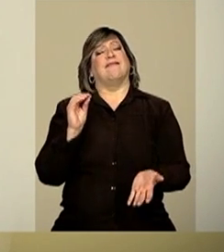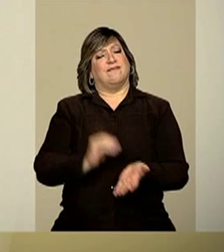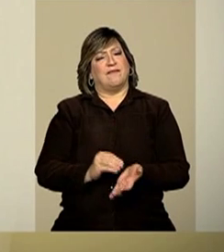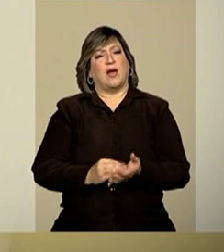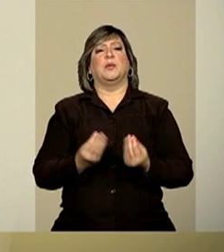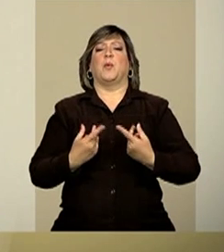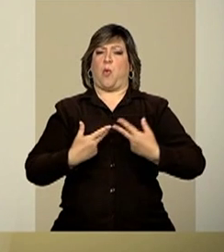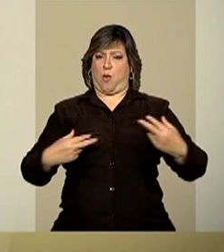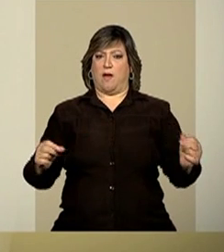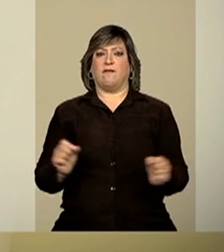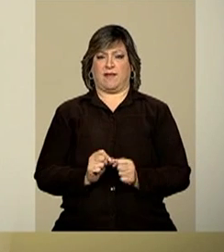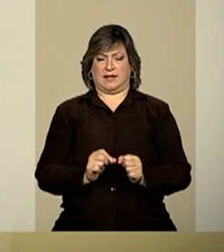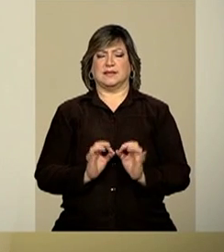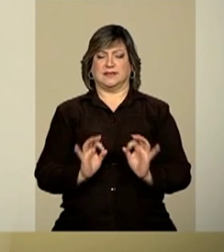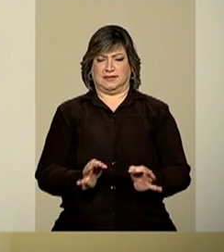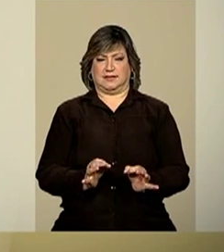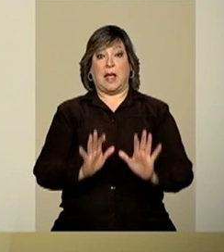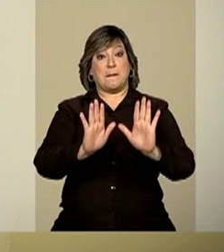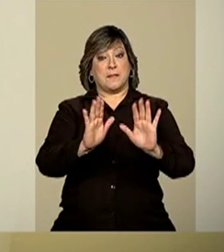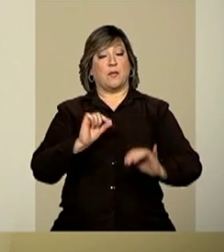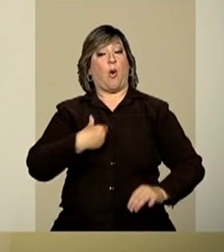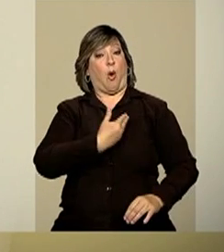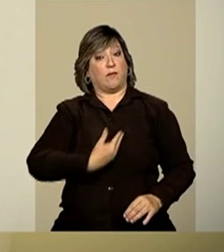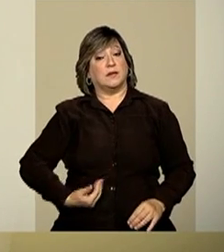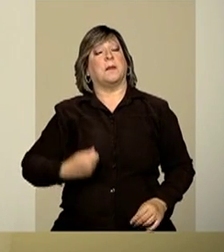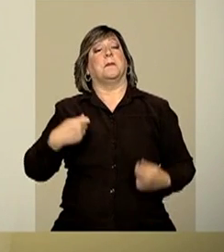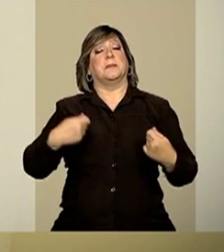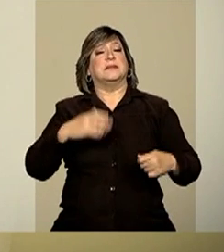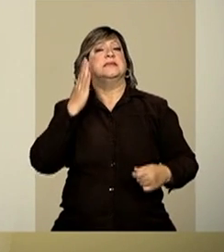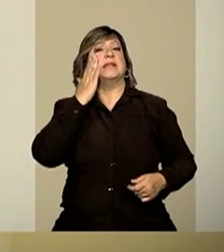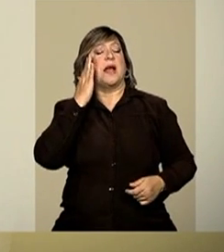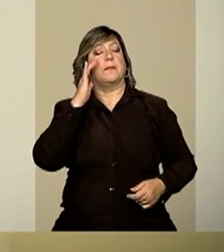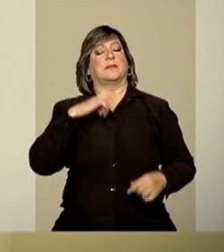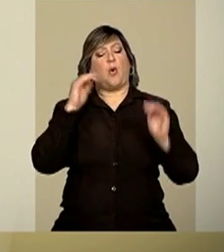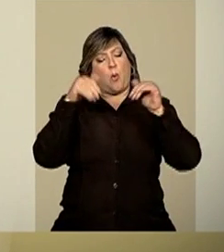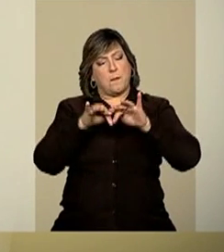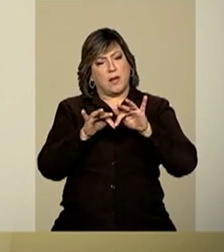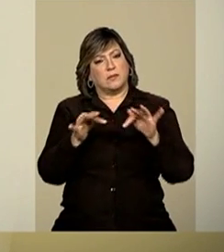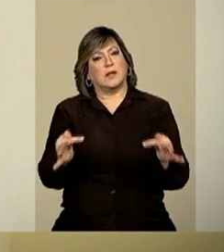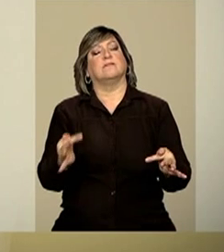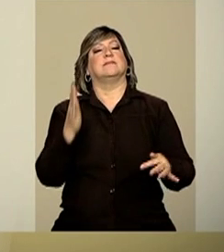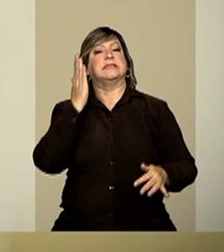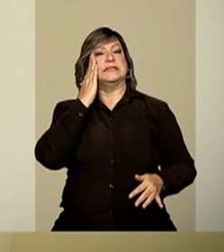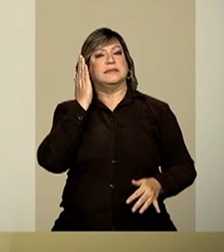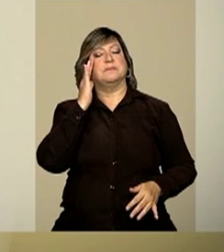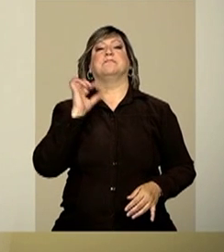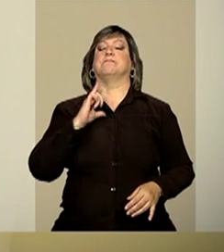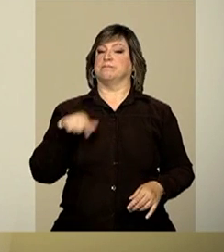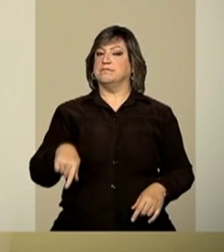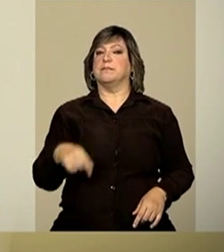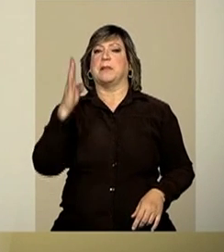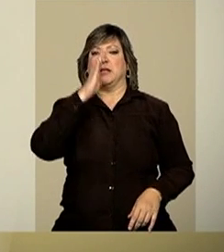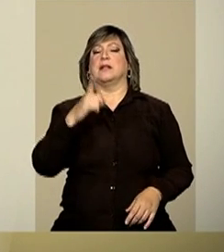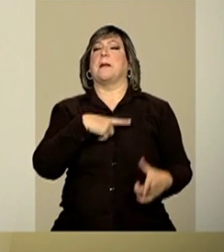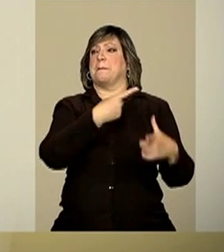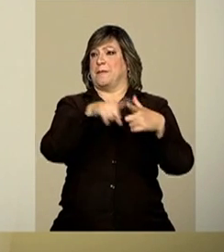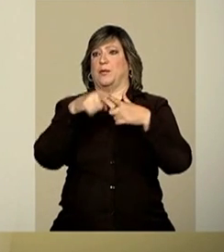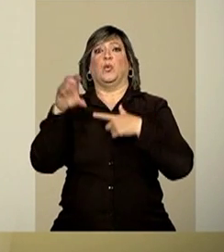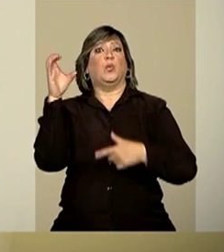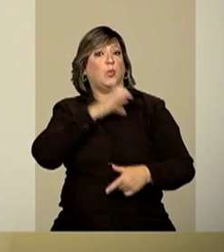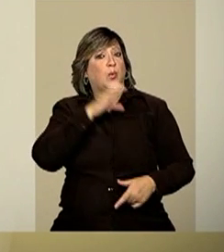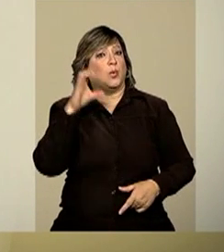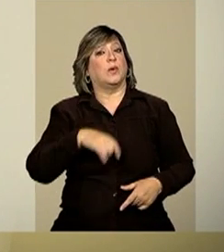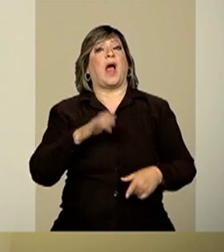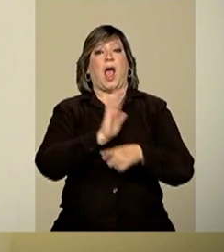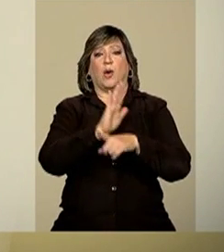ser feito. O governo deve ter humildade e autocrítica para admitir que existe um Brasil com problemas urgentes